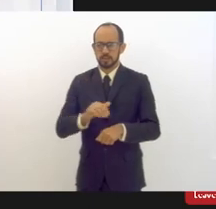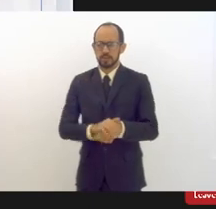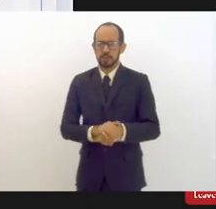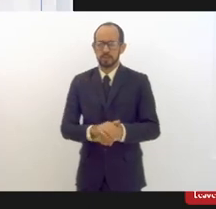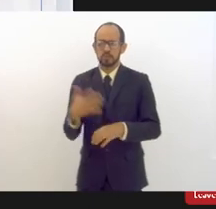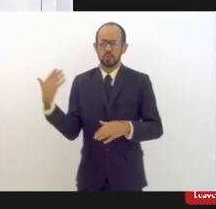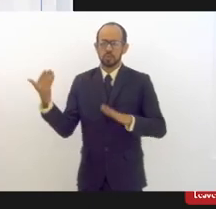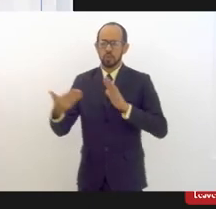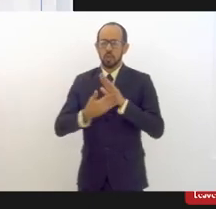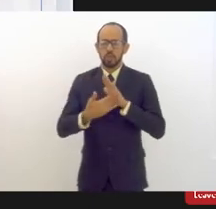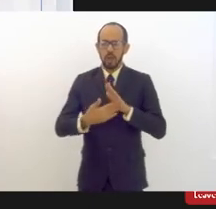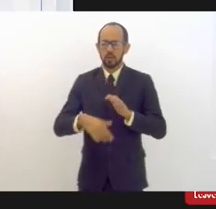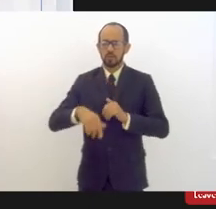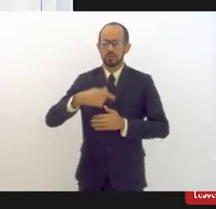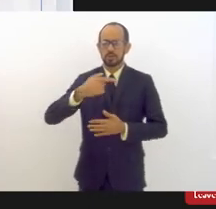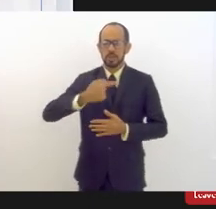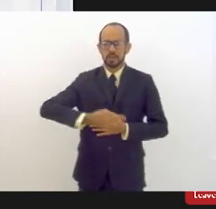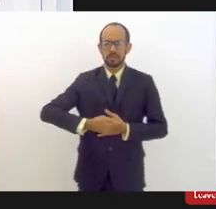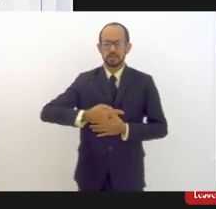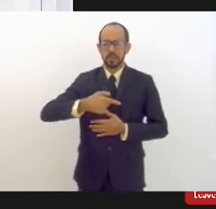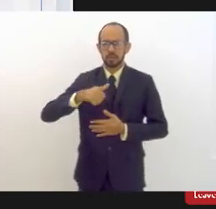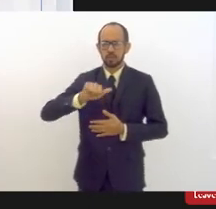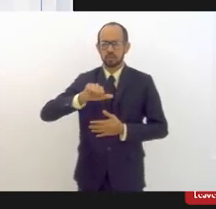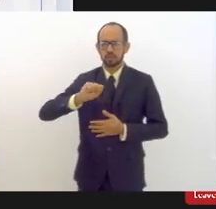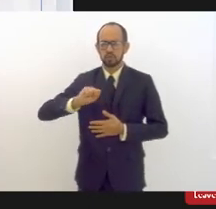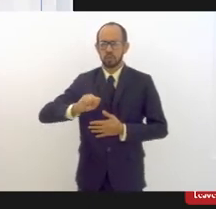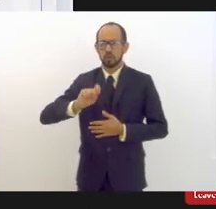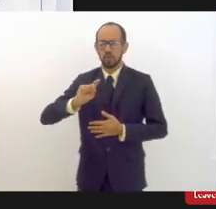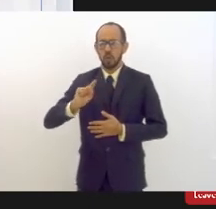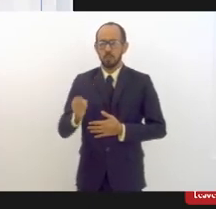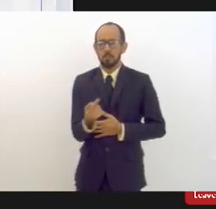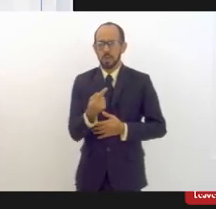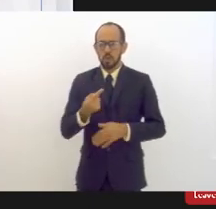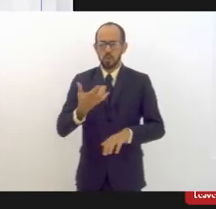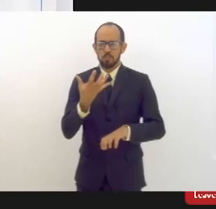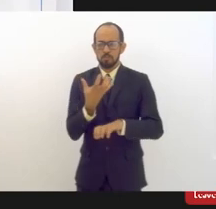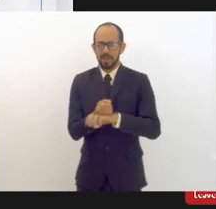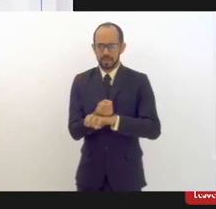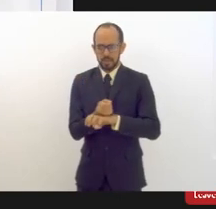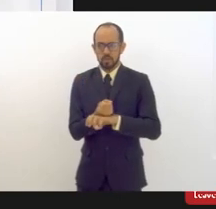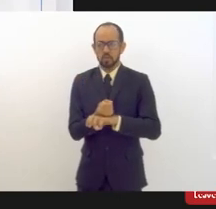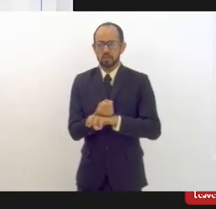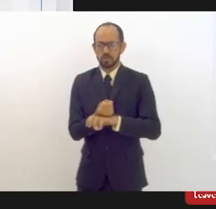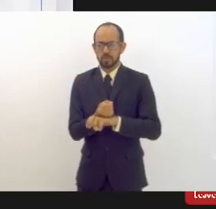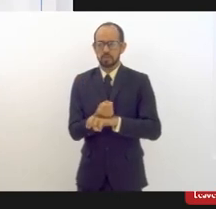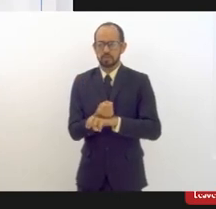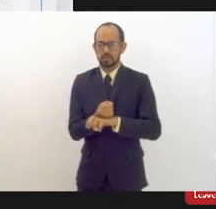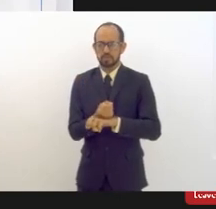totalizando 718 mil matrículas na etapa aqui da rede estadual.